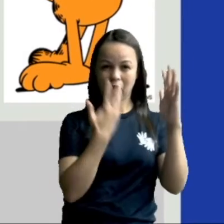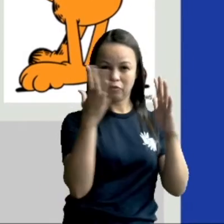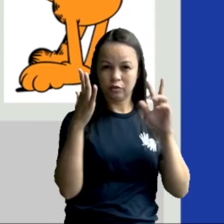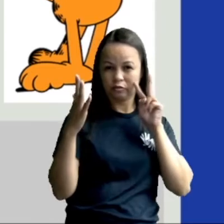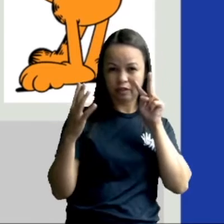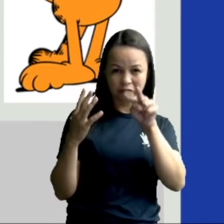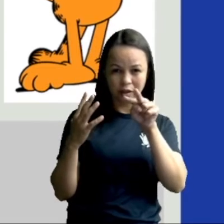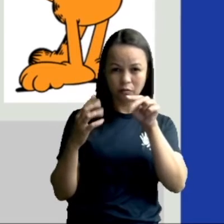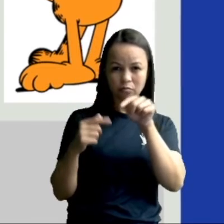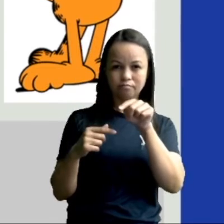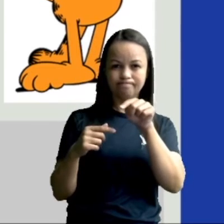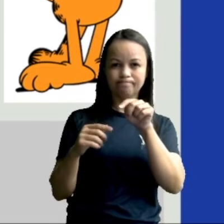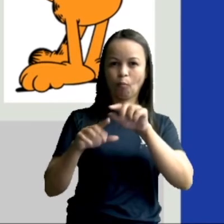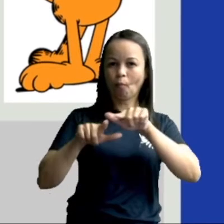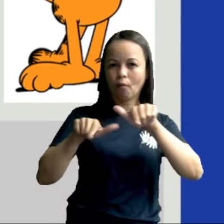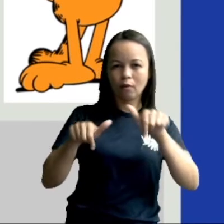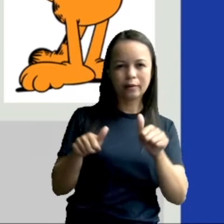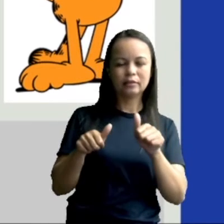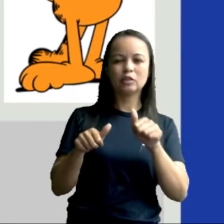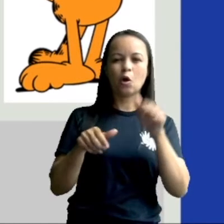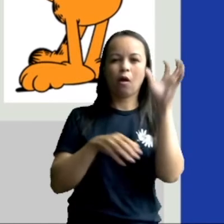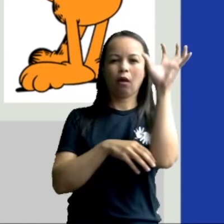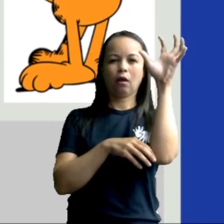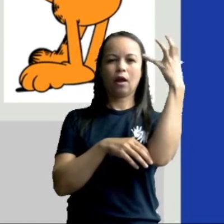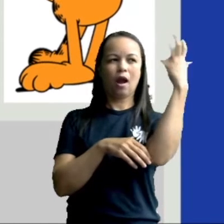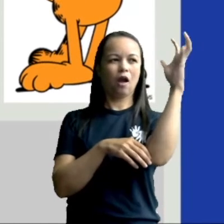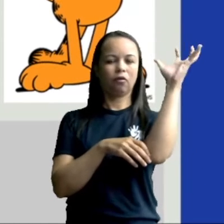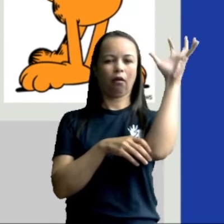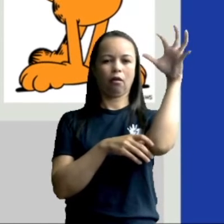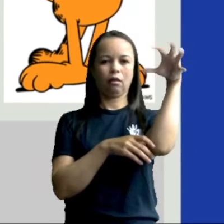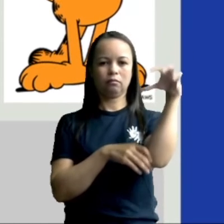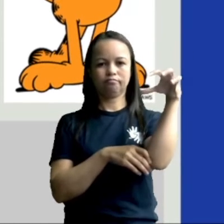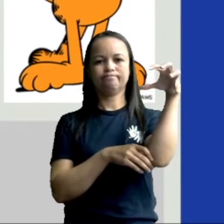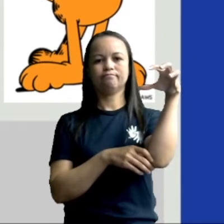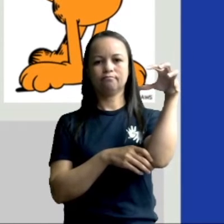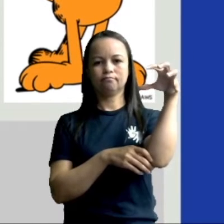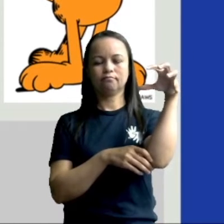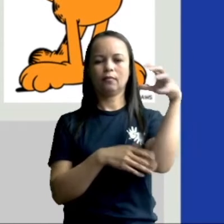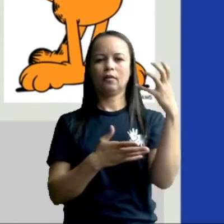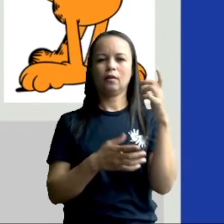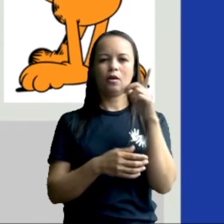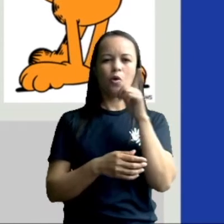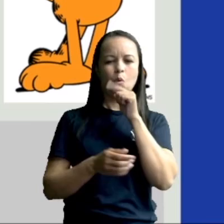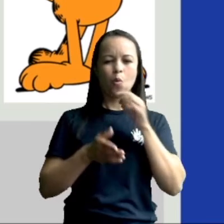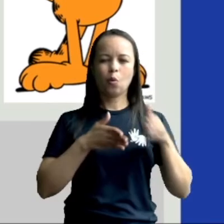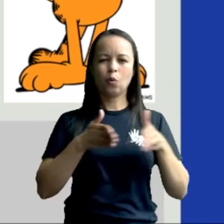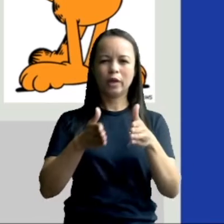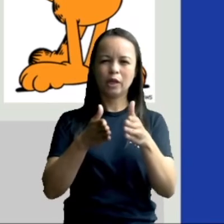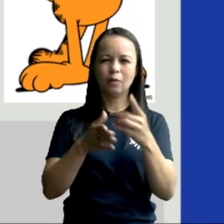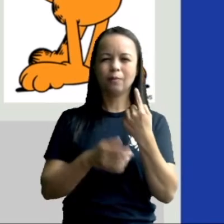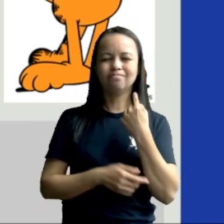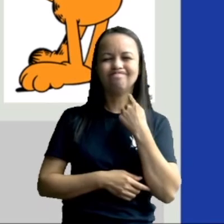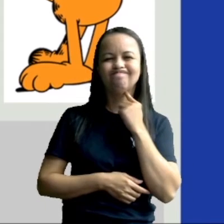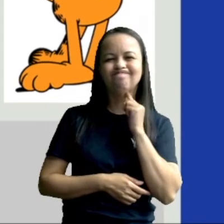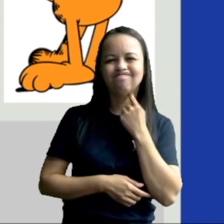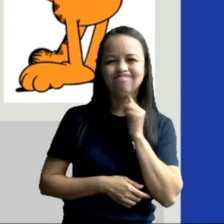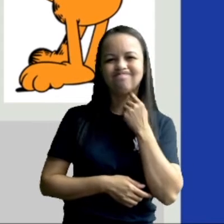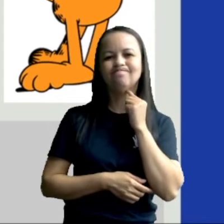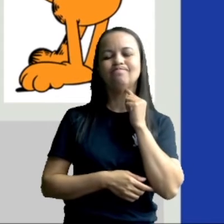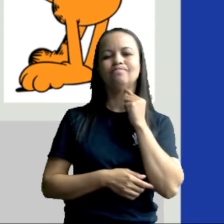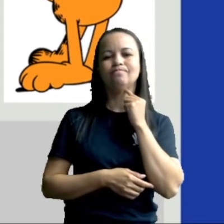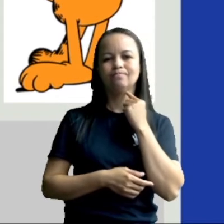árvores, tudo só galho seco. Um rio totalmente poluído,